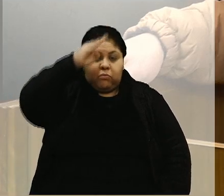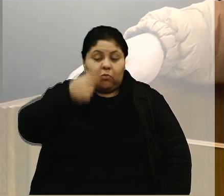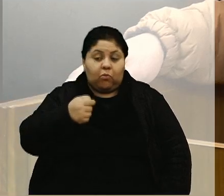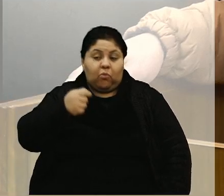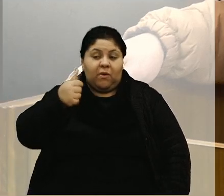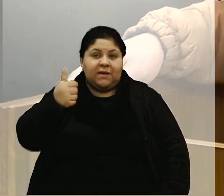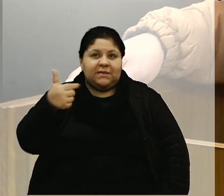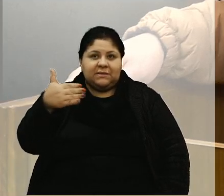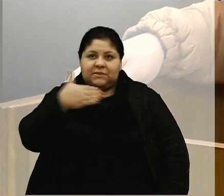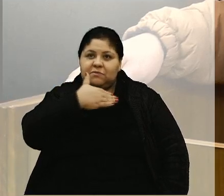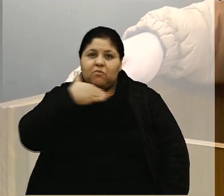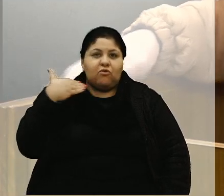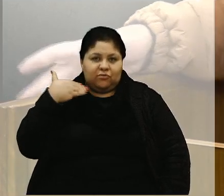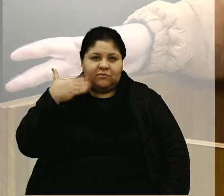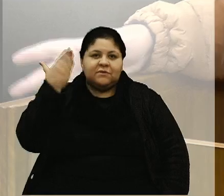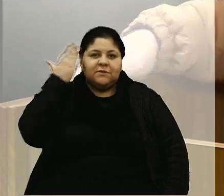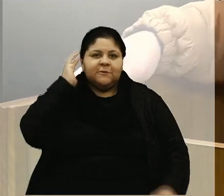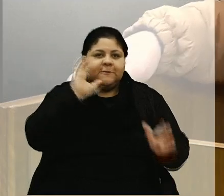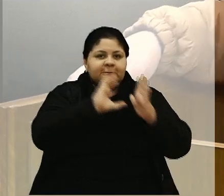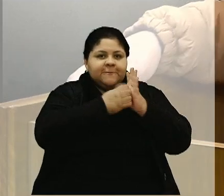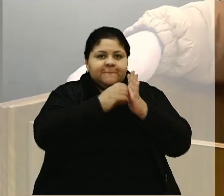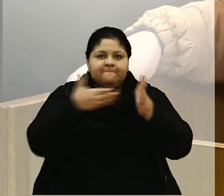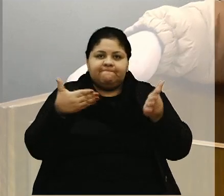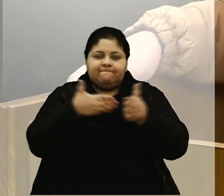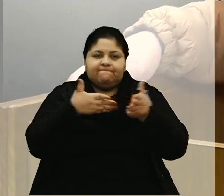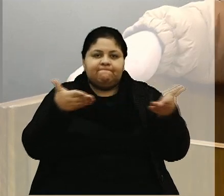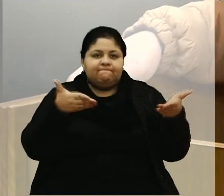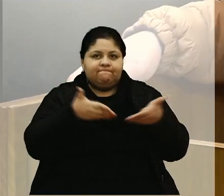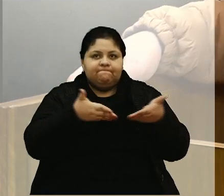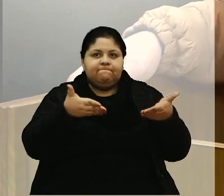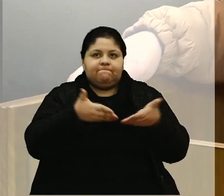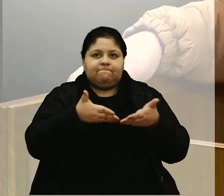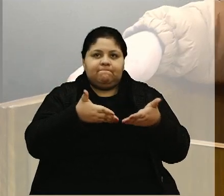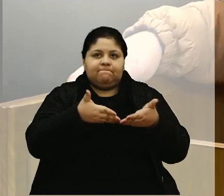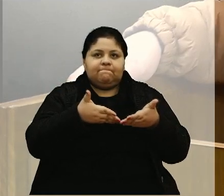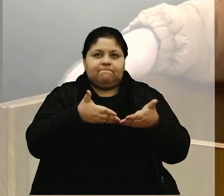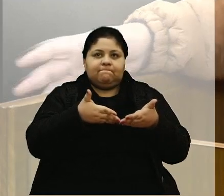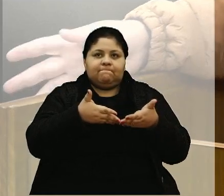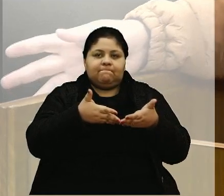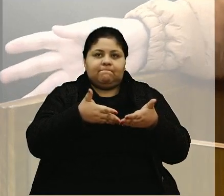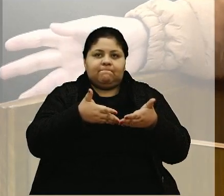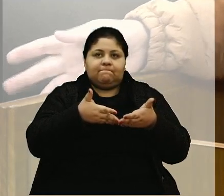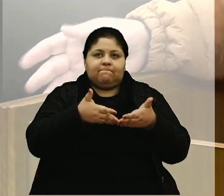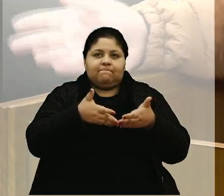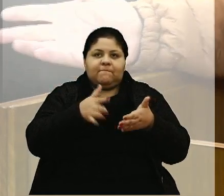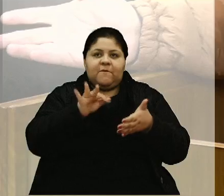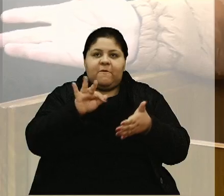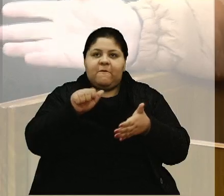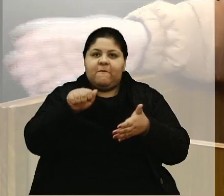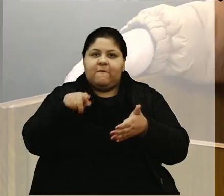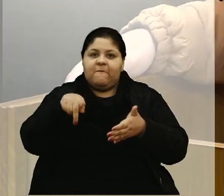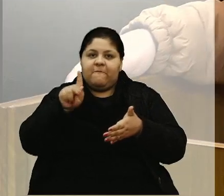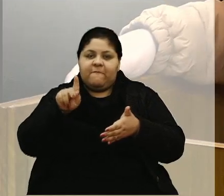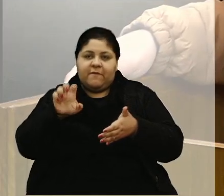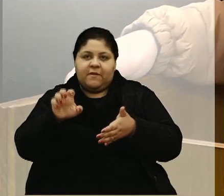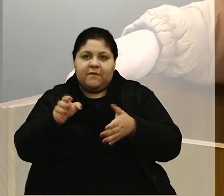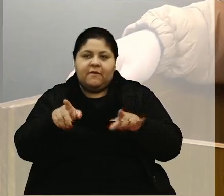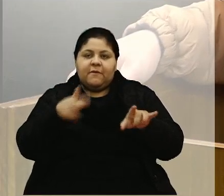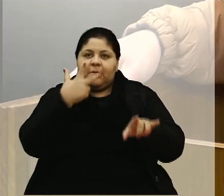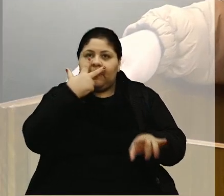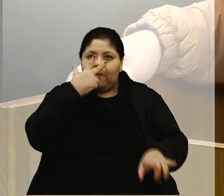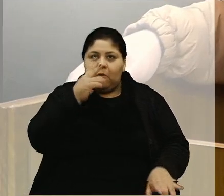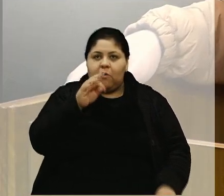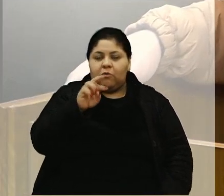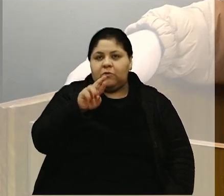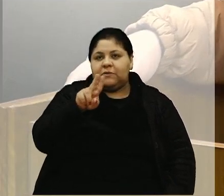sabe qual a filiação dele e que até hoje chamam de fake a facada do presidente, como quiseram dizer, inclusive, que o atentado ao Donald Trump